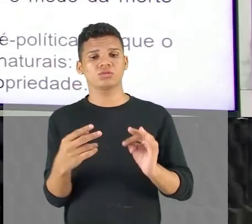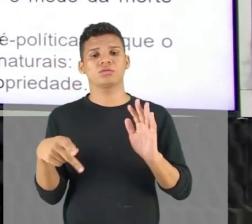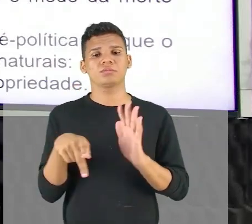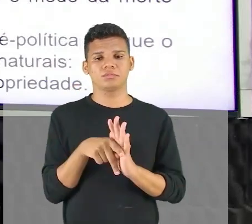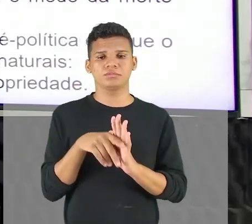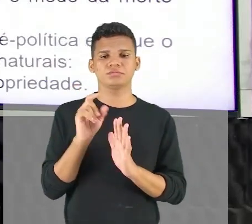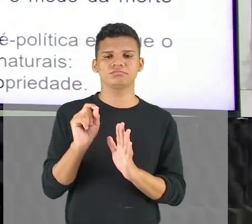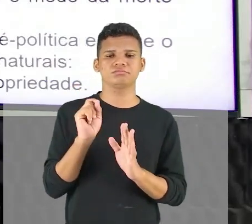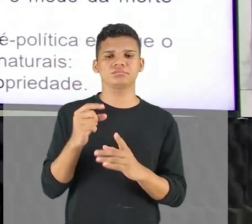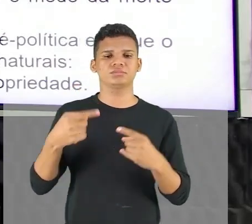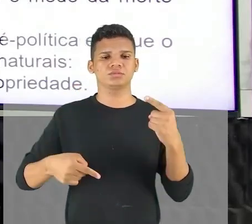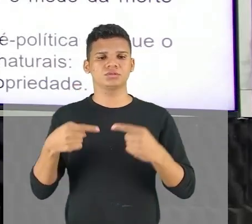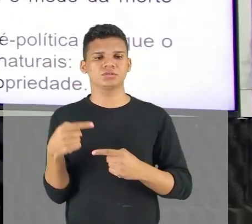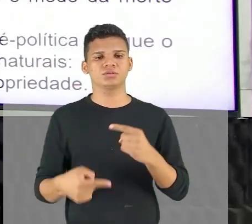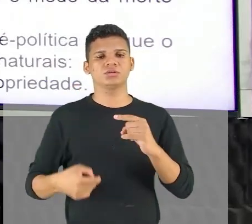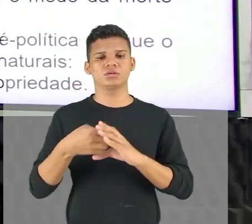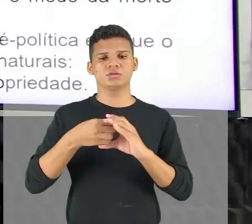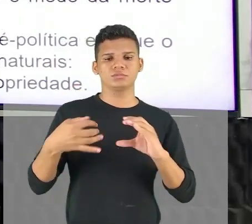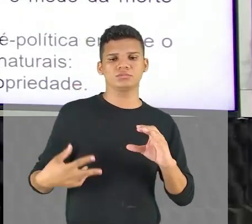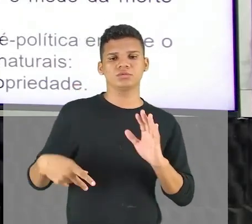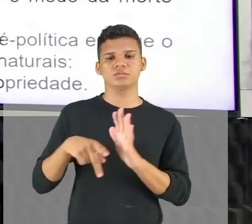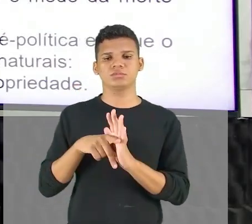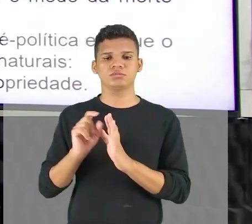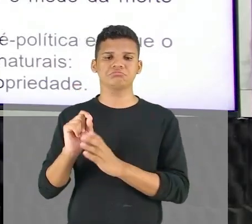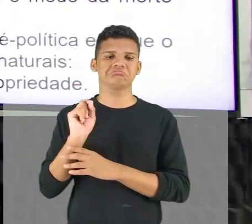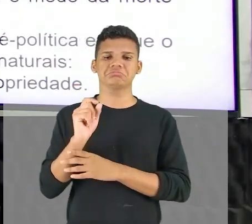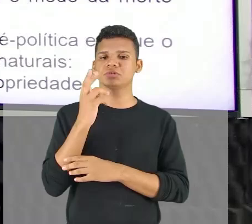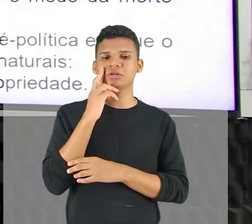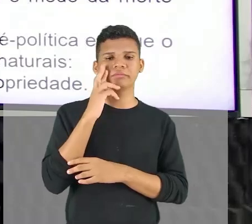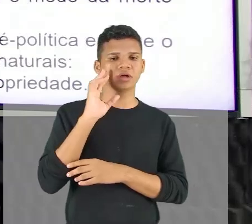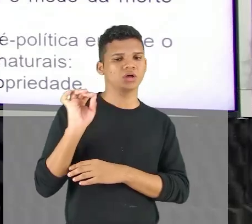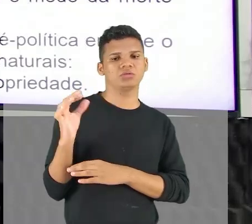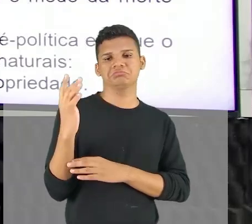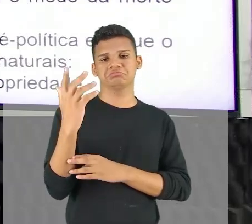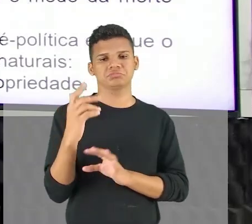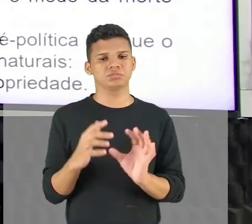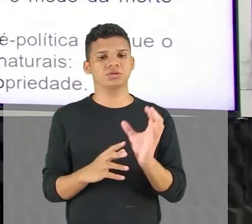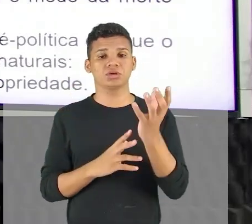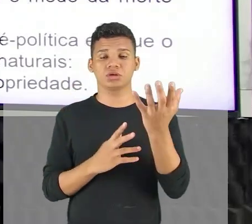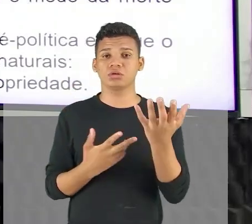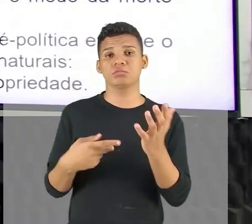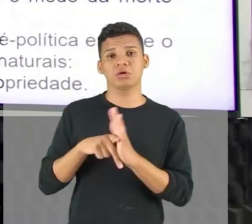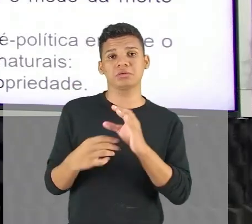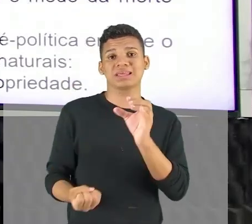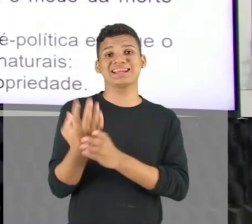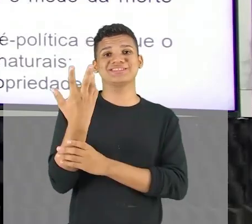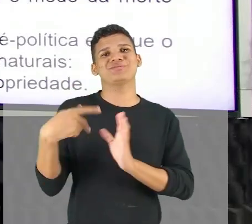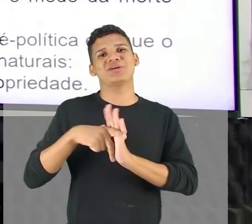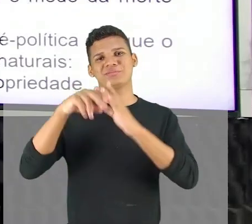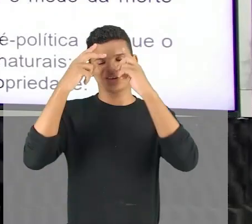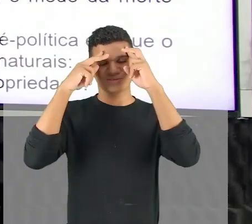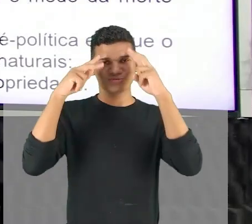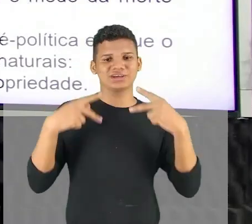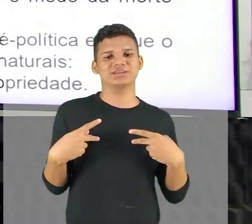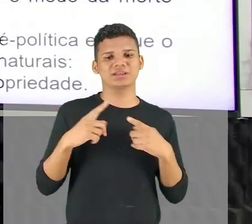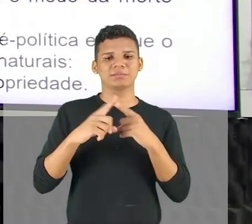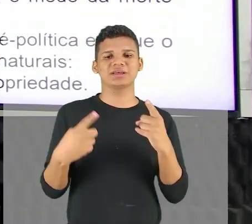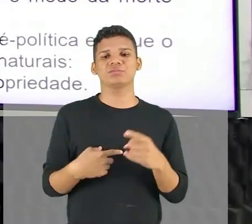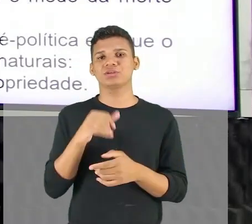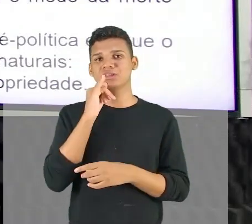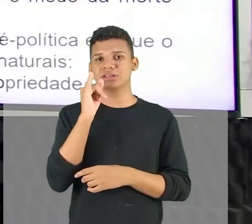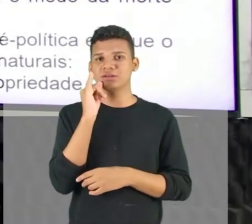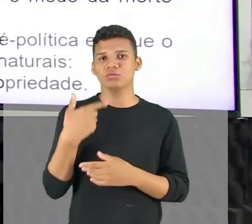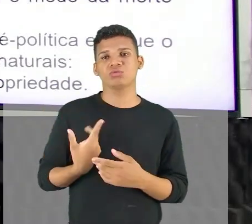Locke, entende o estado de natureza como o quê? Então, o John Locke entende o estado de natureza como o homem nascendo com alguns